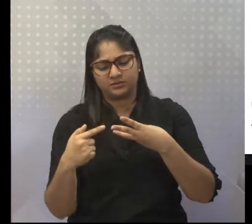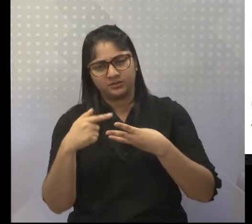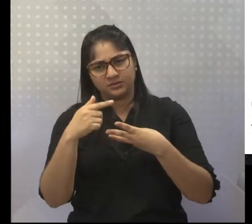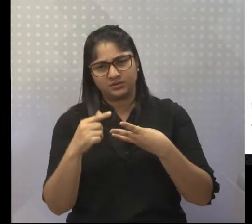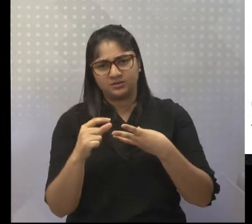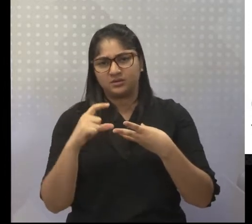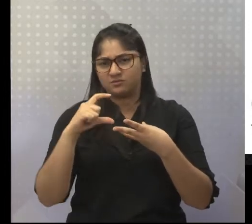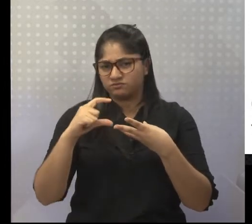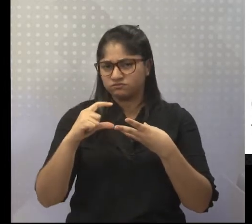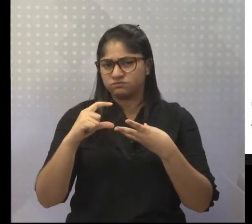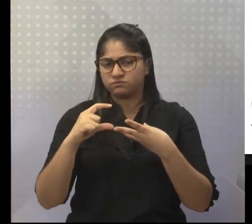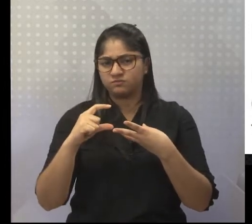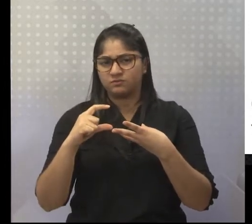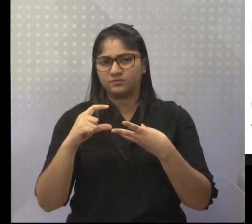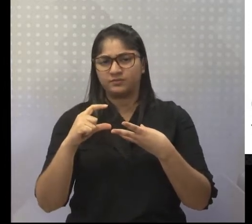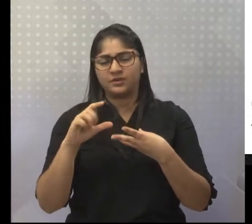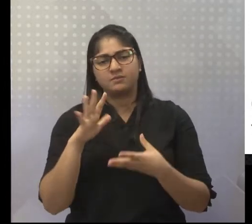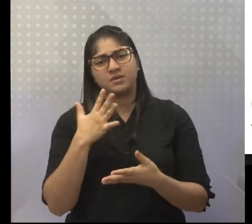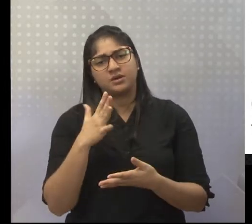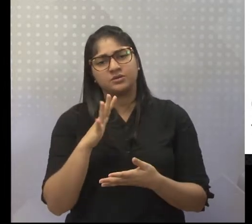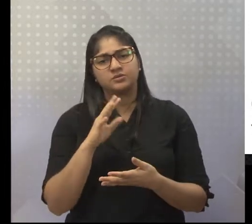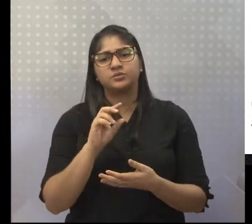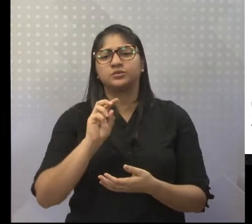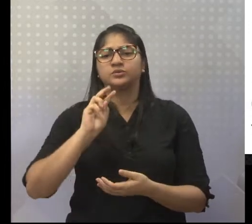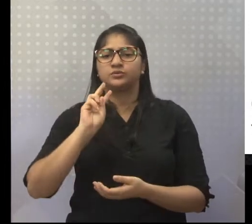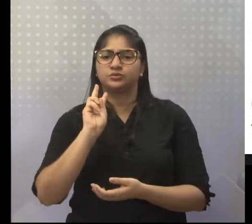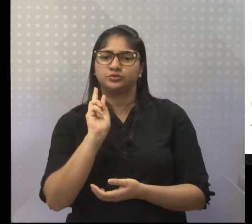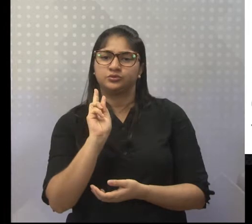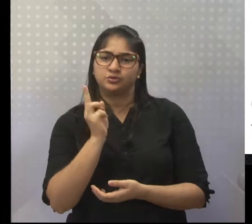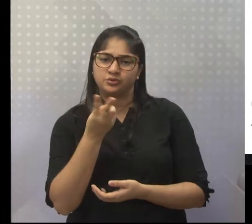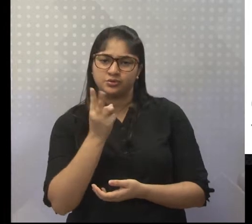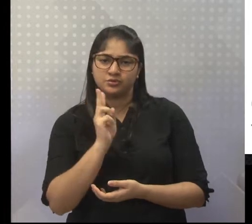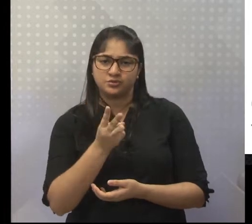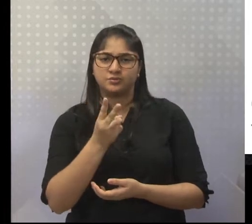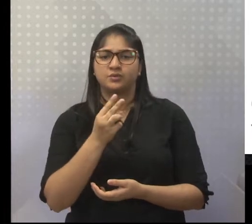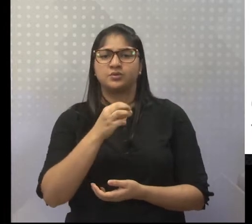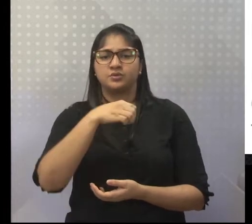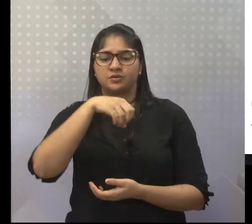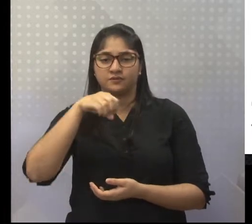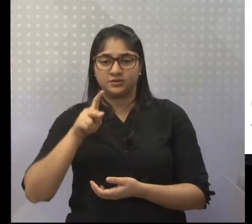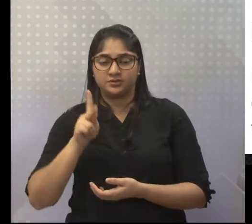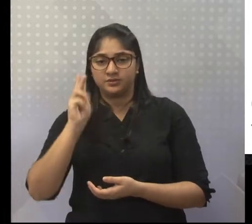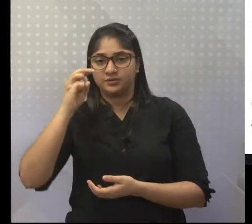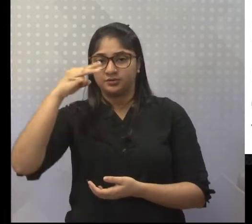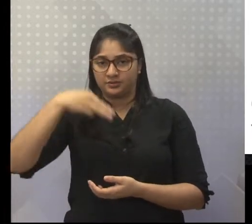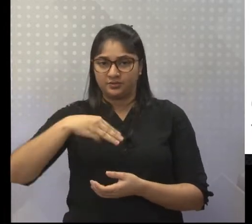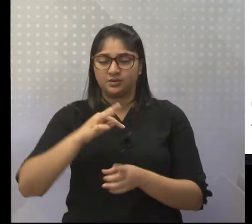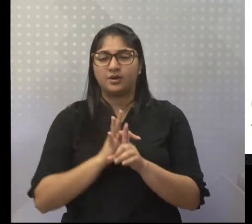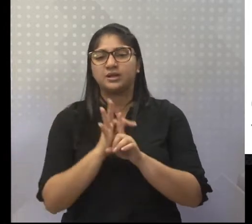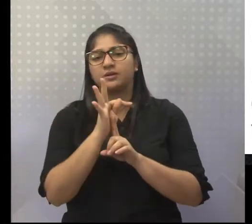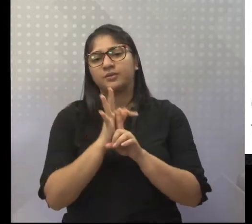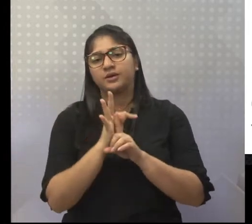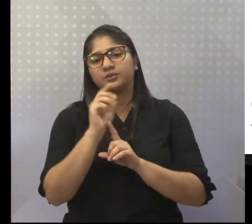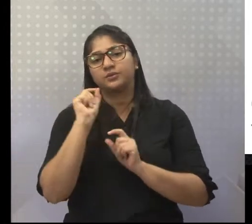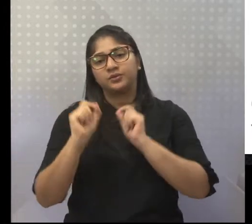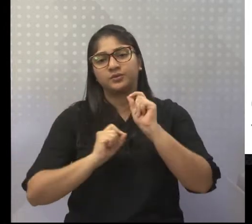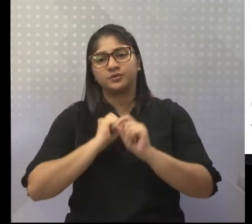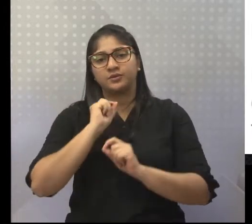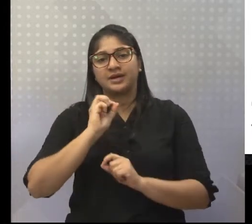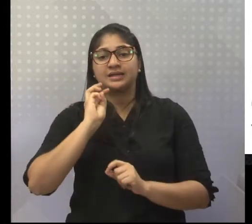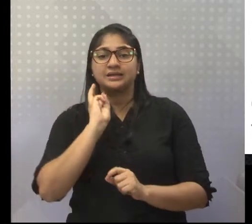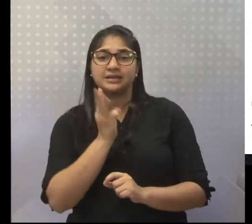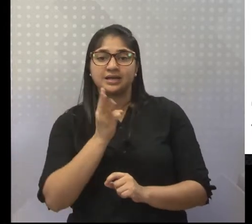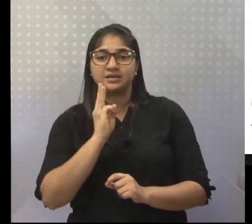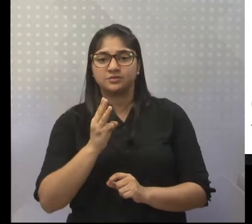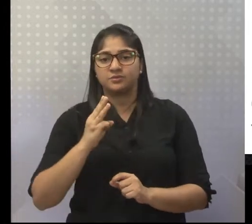mais espessa do interior do planeta com aproximadamente 2.900 km a temperatura do mundo pode chegar a